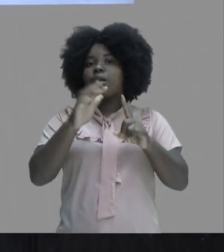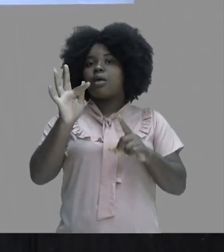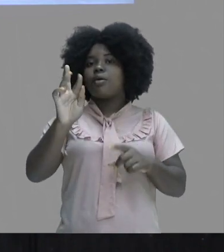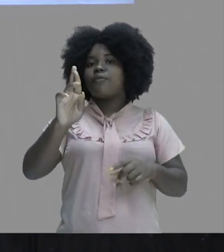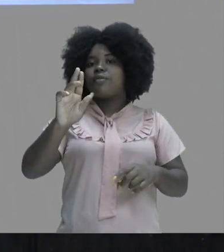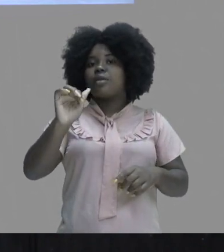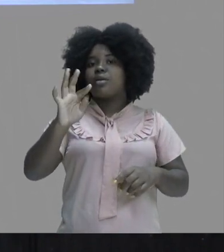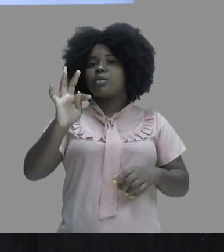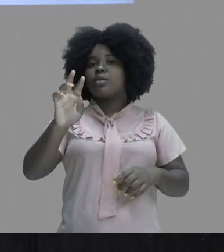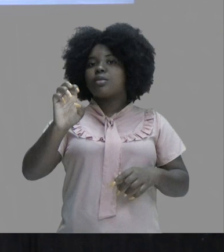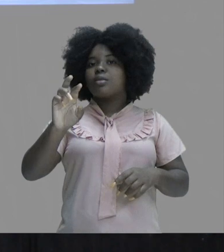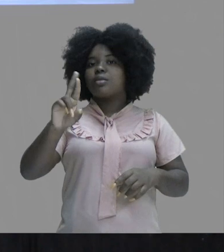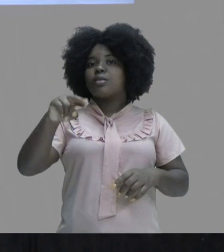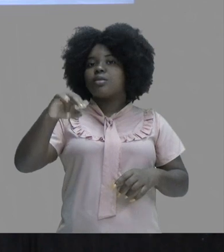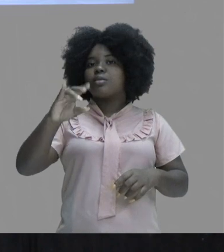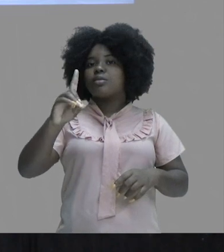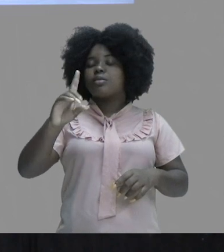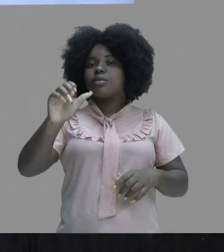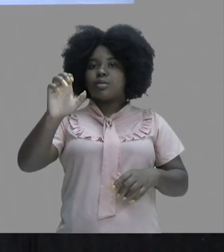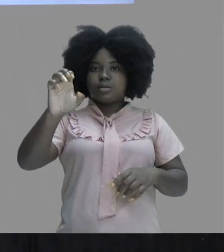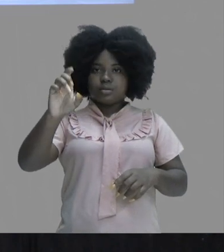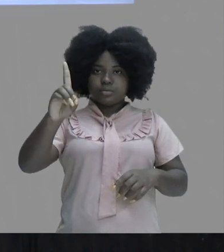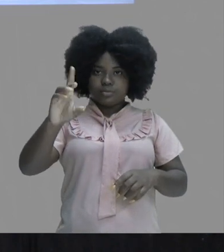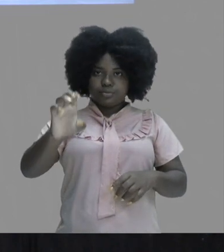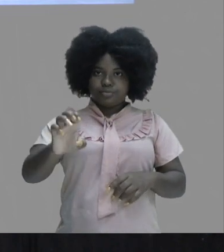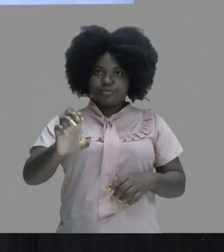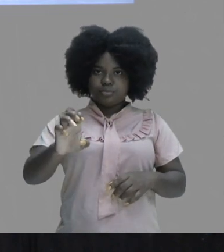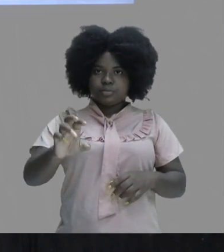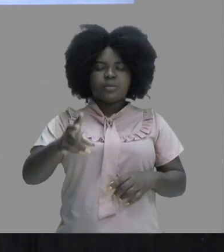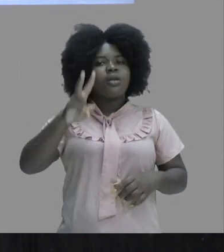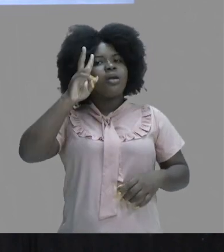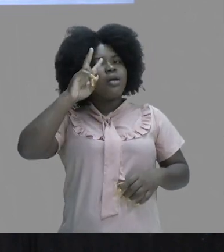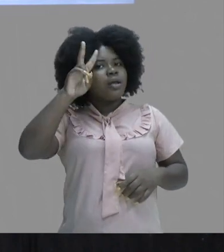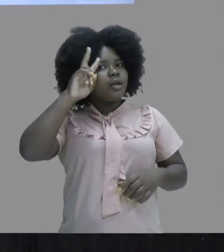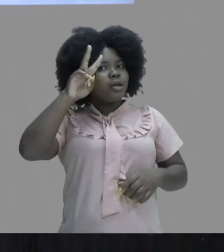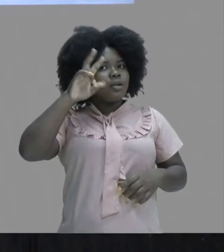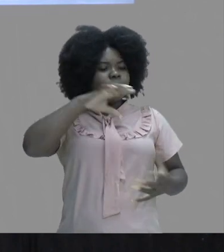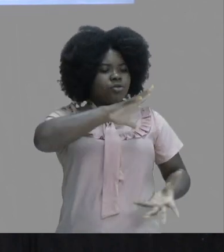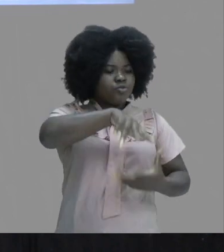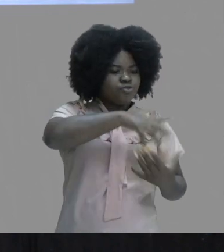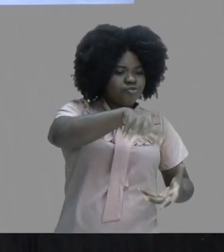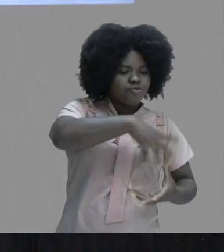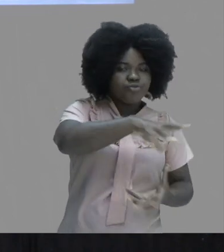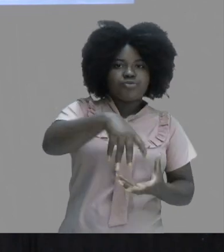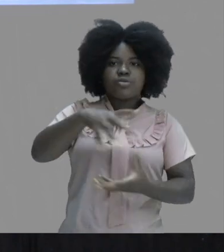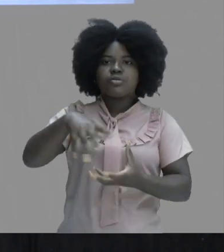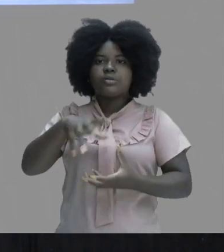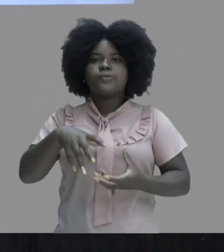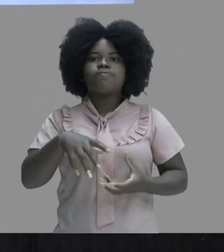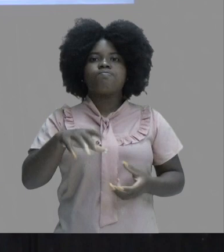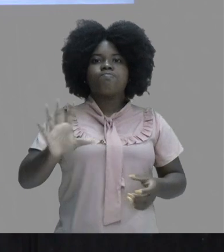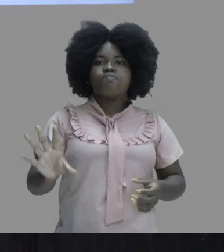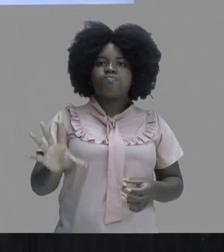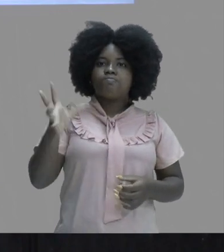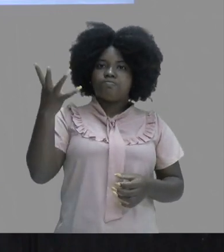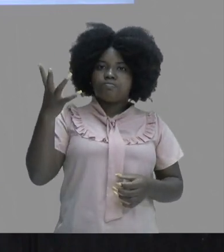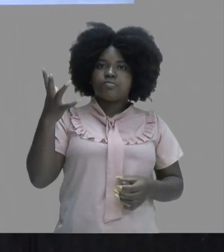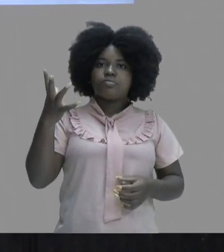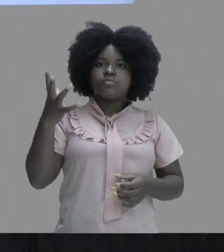uma revolução que aconteceu em 1789, lá no século XVIII, que tinha